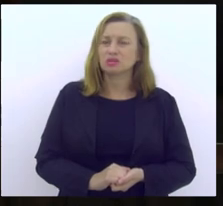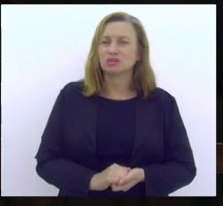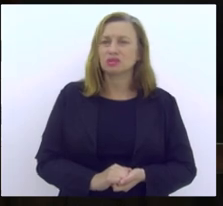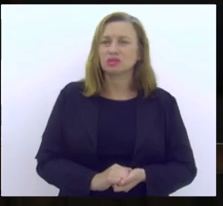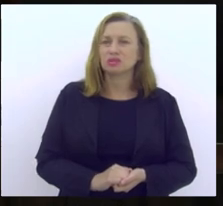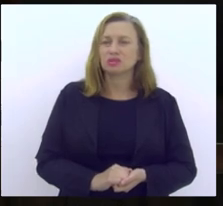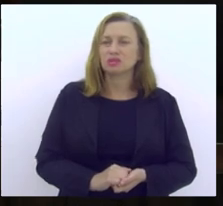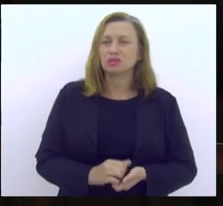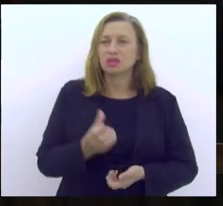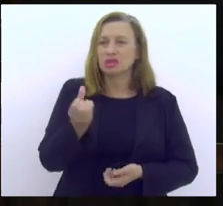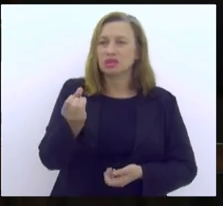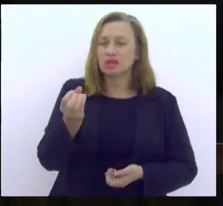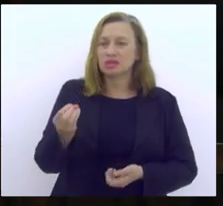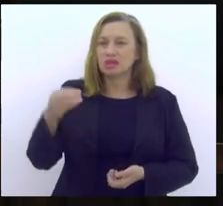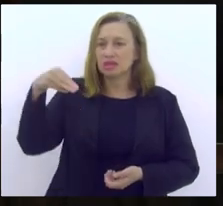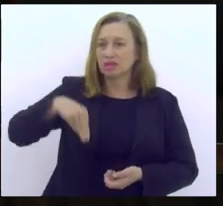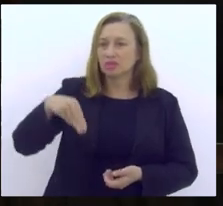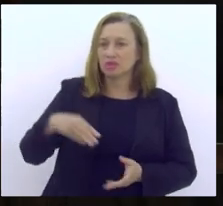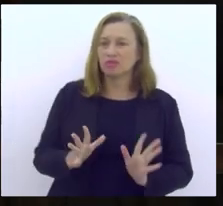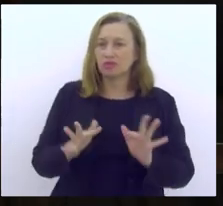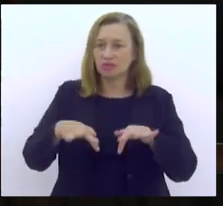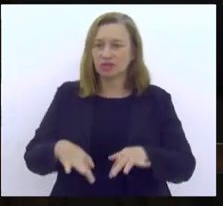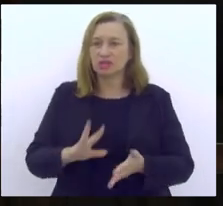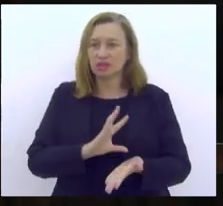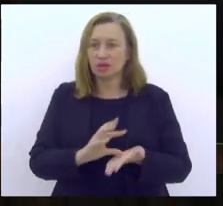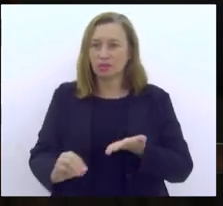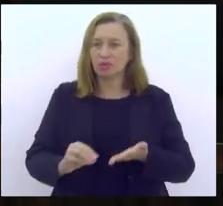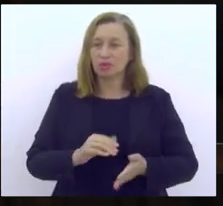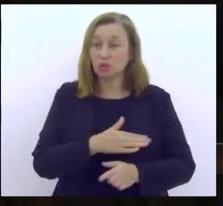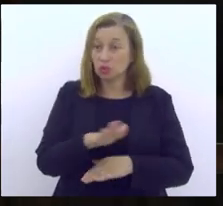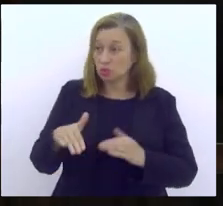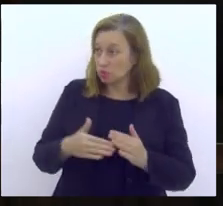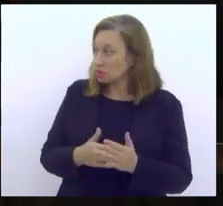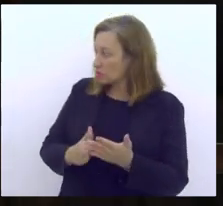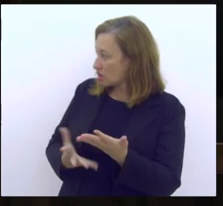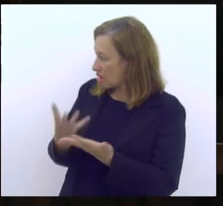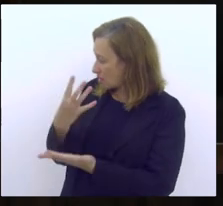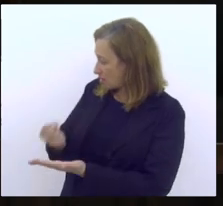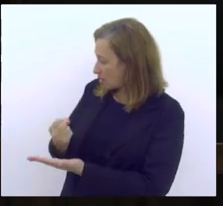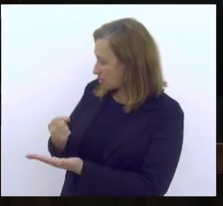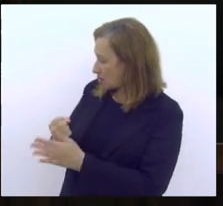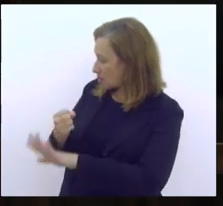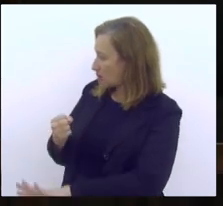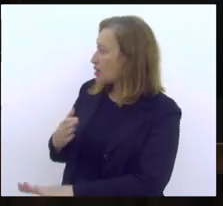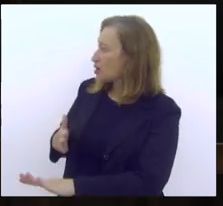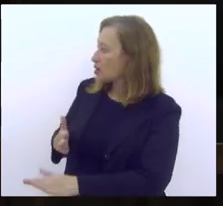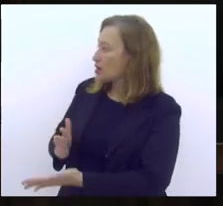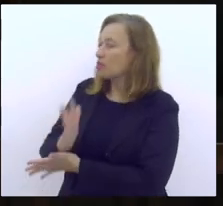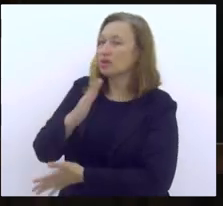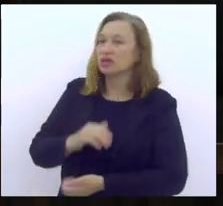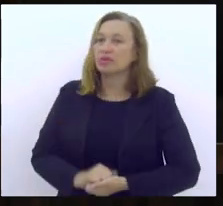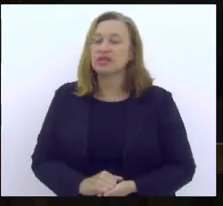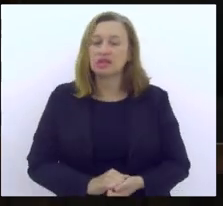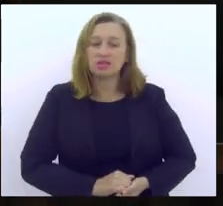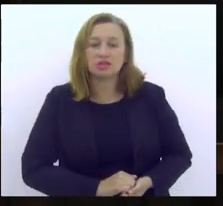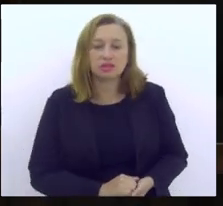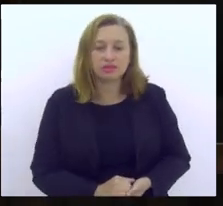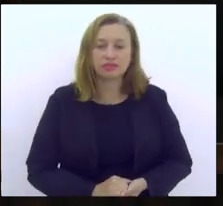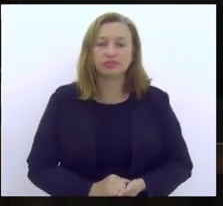sessão por 60 minutos para a conclusão da pauta. Todos que aprovam, permaneçam como estão. Aprovado.